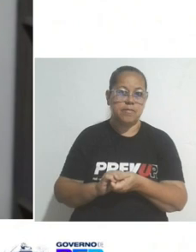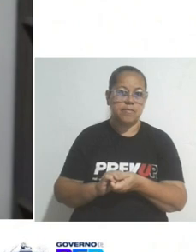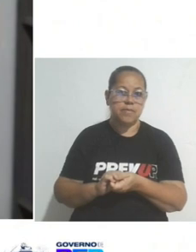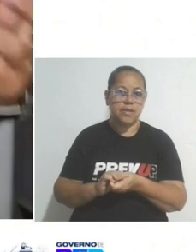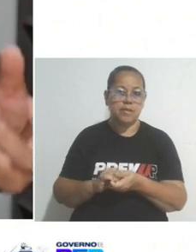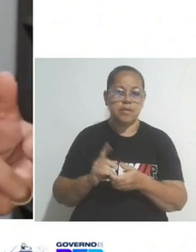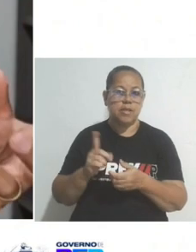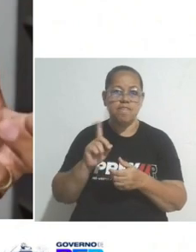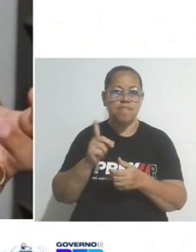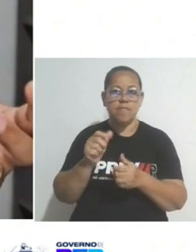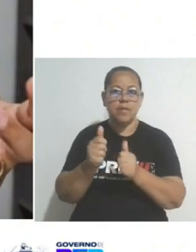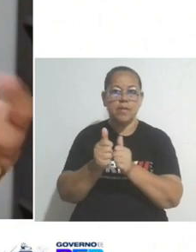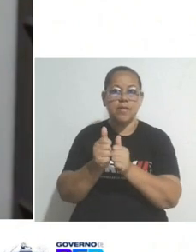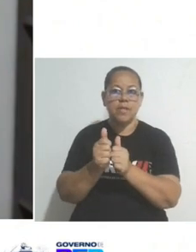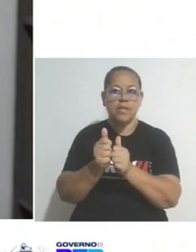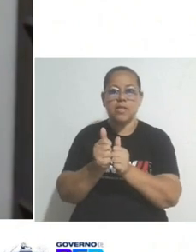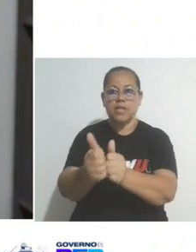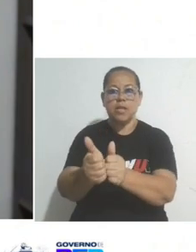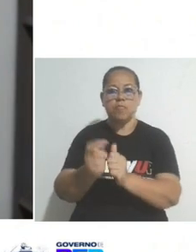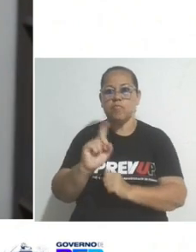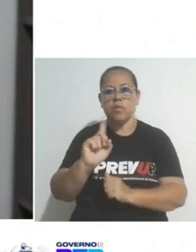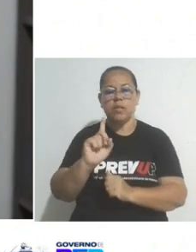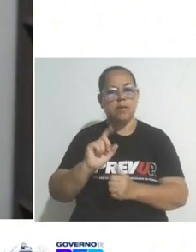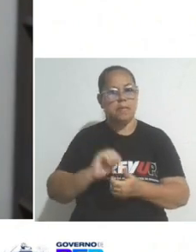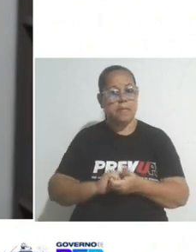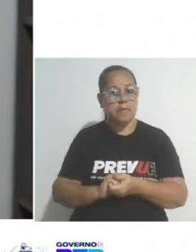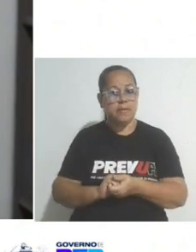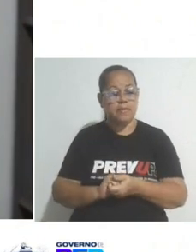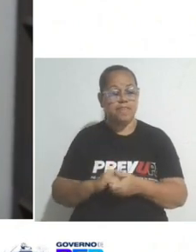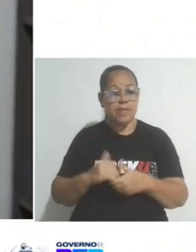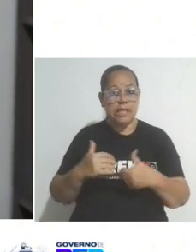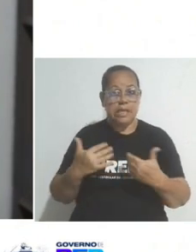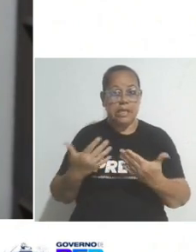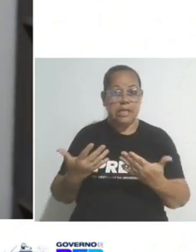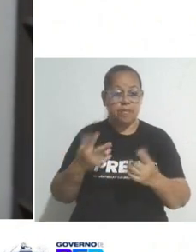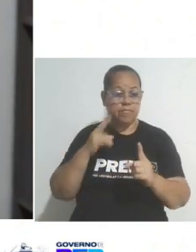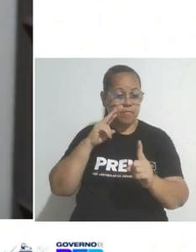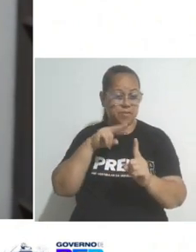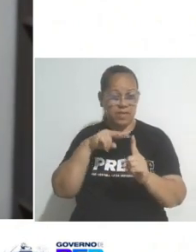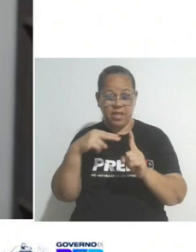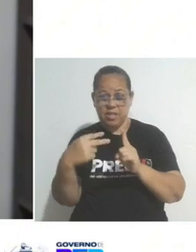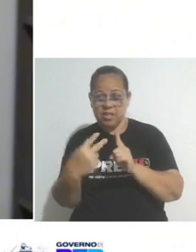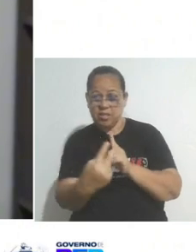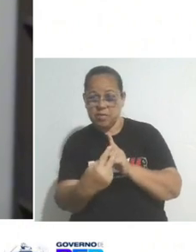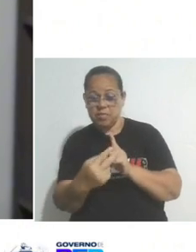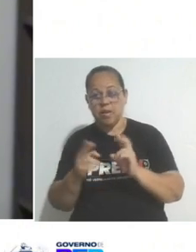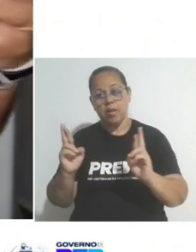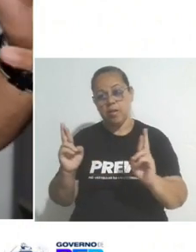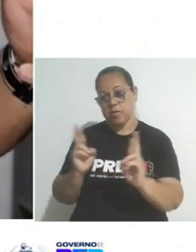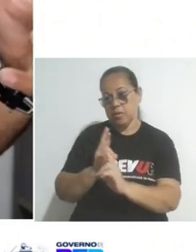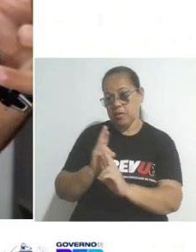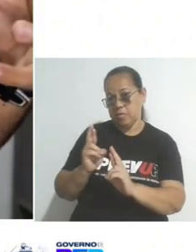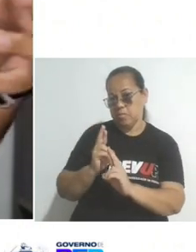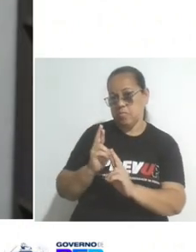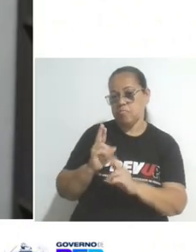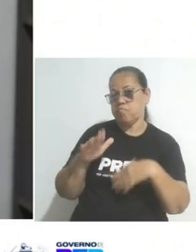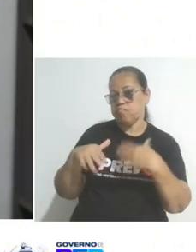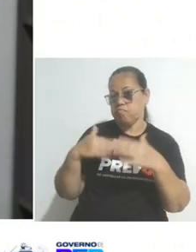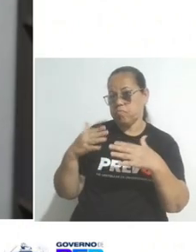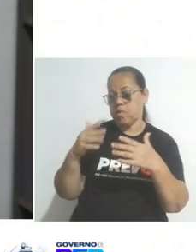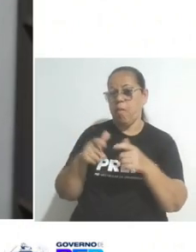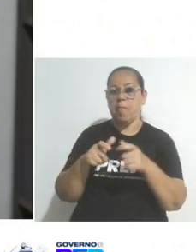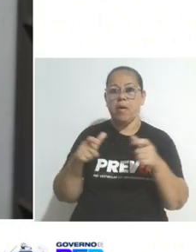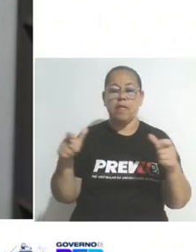dizer deixar de seguir então nessa perspectiva as relações aparentemente estão construídas e amplificadas